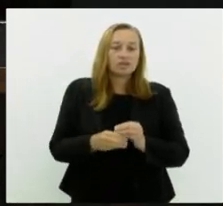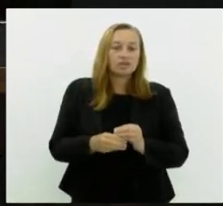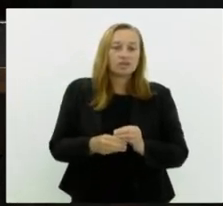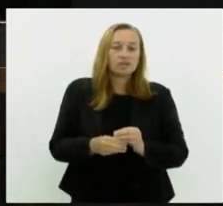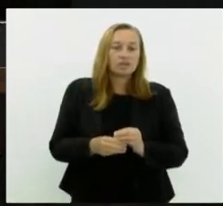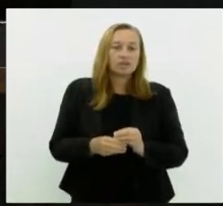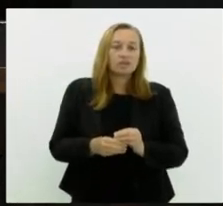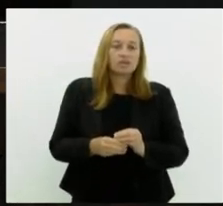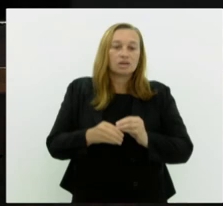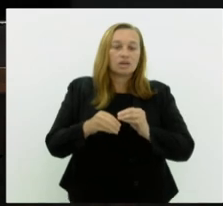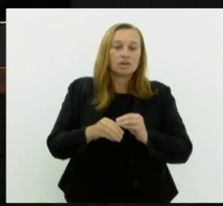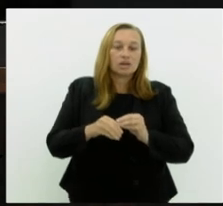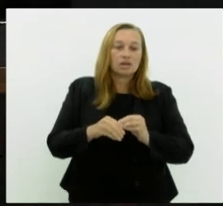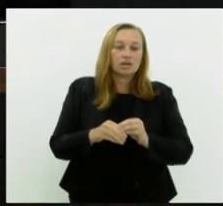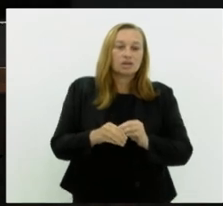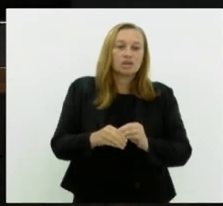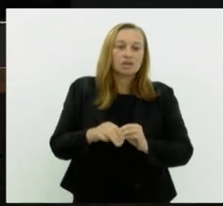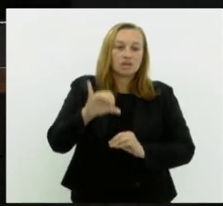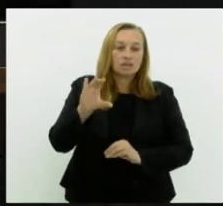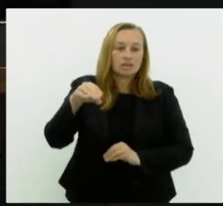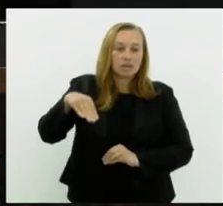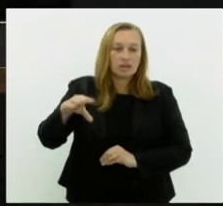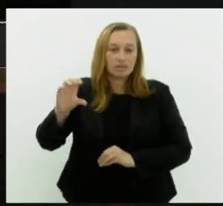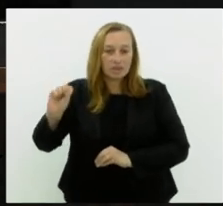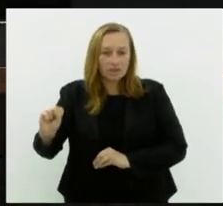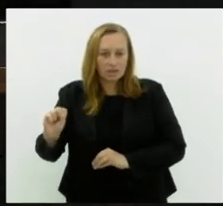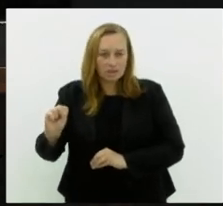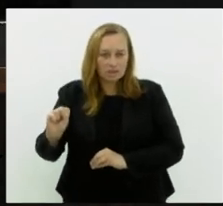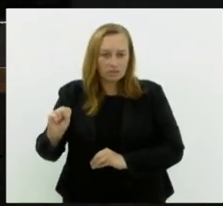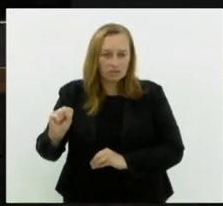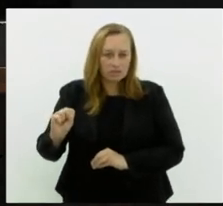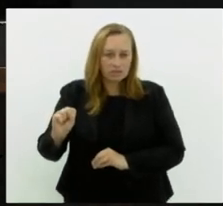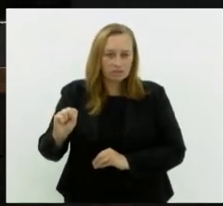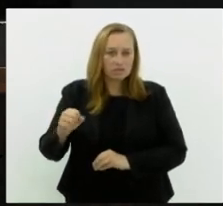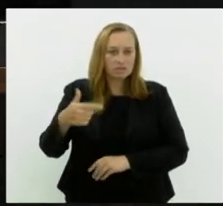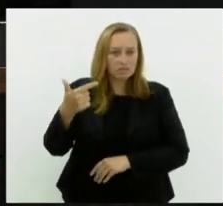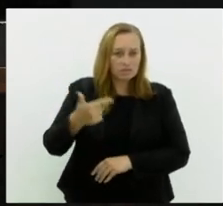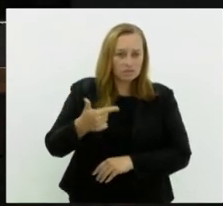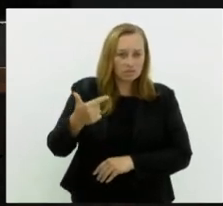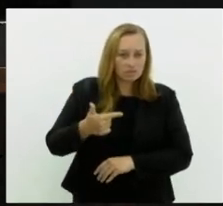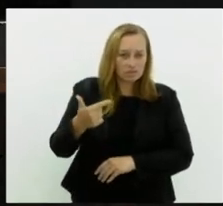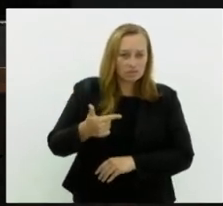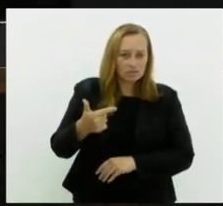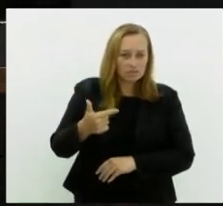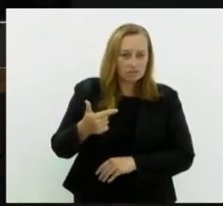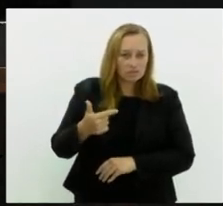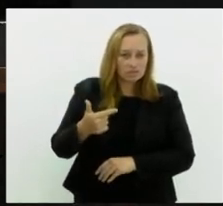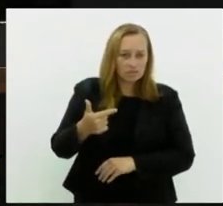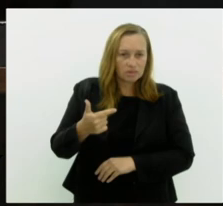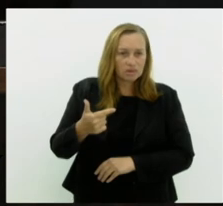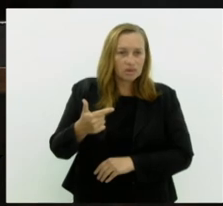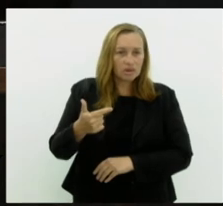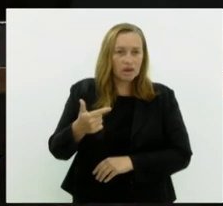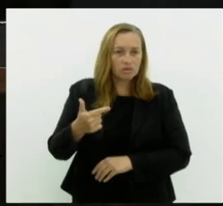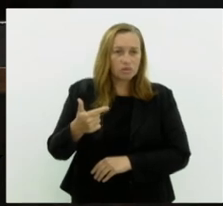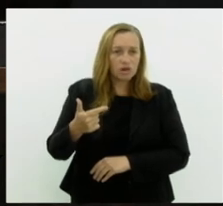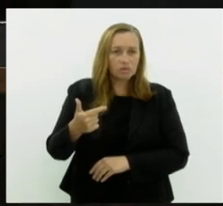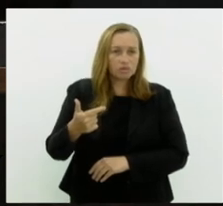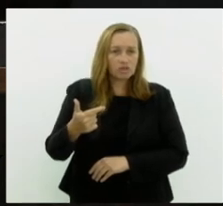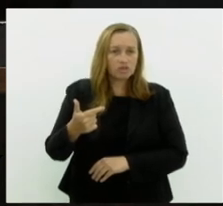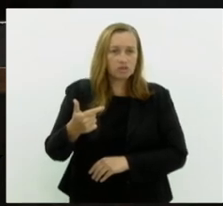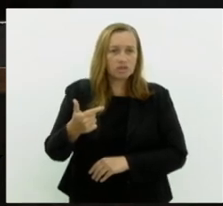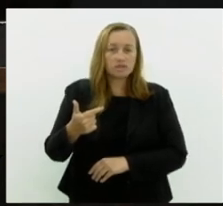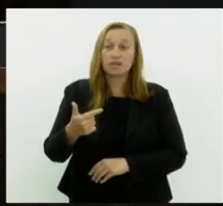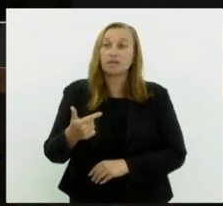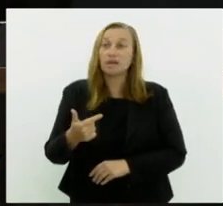crédito resumido de ICMS, disposto no item 2 da parte 1 do anexo 4,